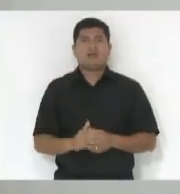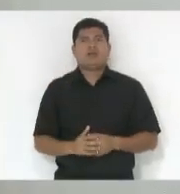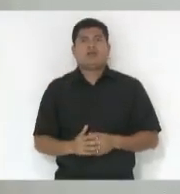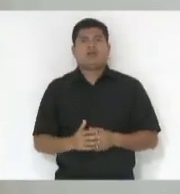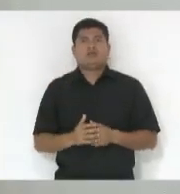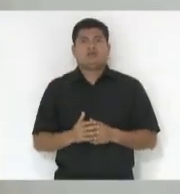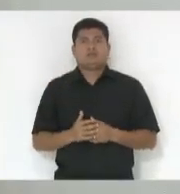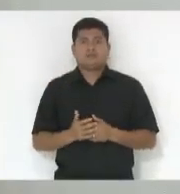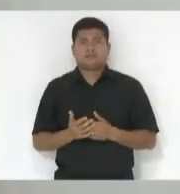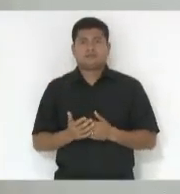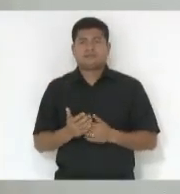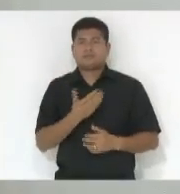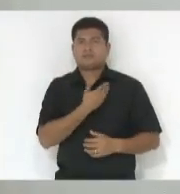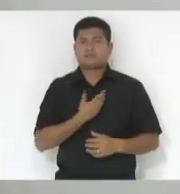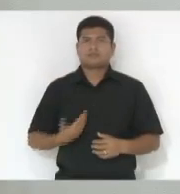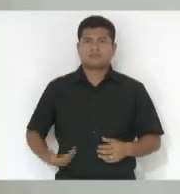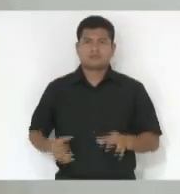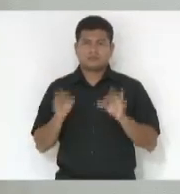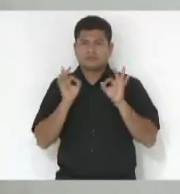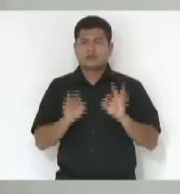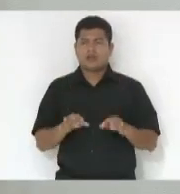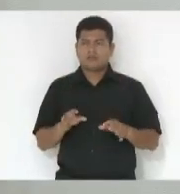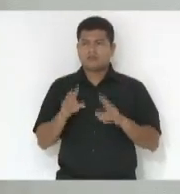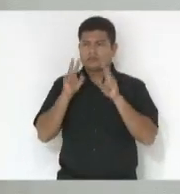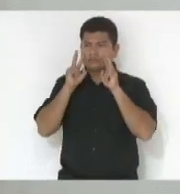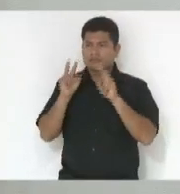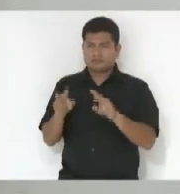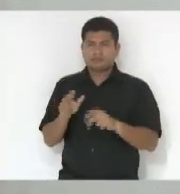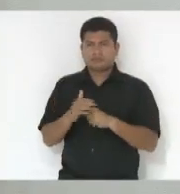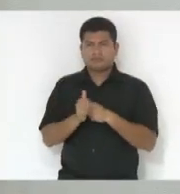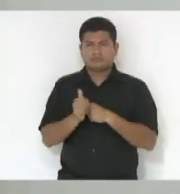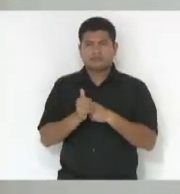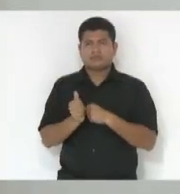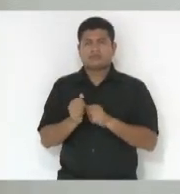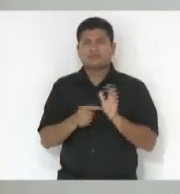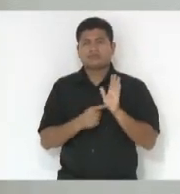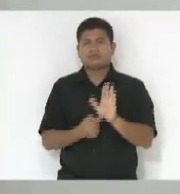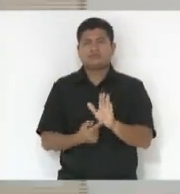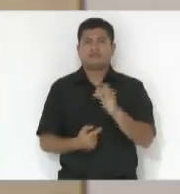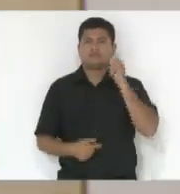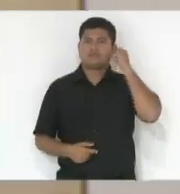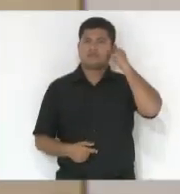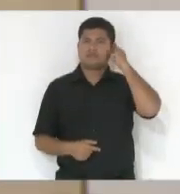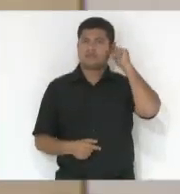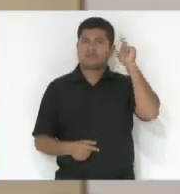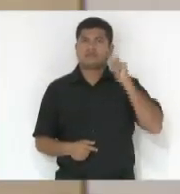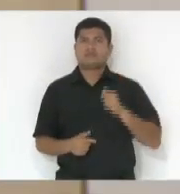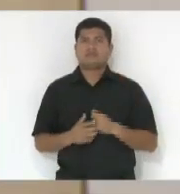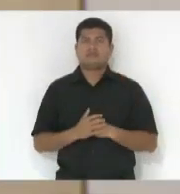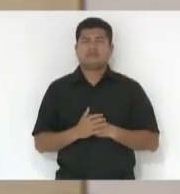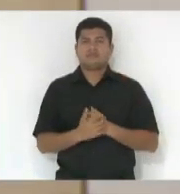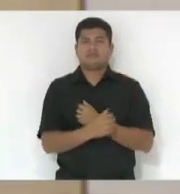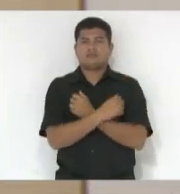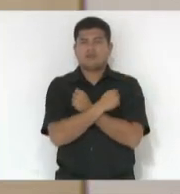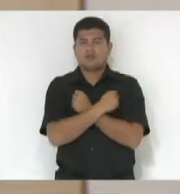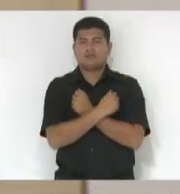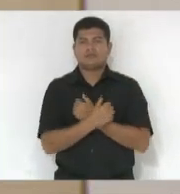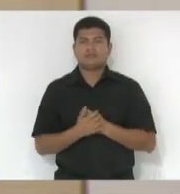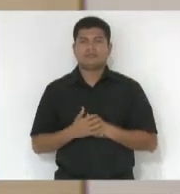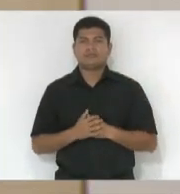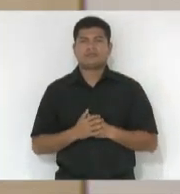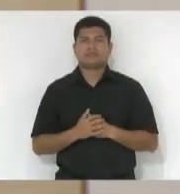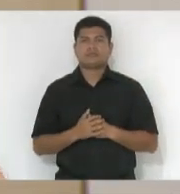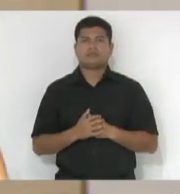do nosso governo, que com certeza vai olhar com muito carinho essa indicação. Um abraço.